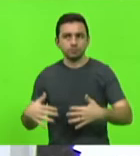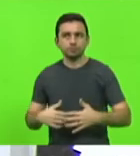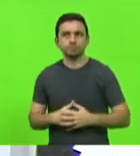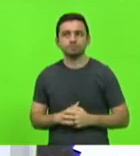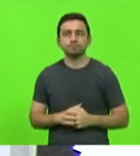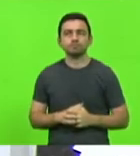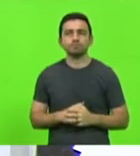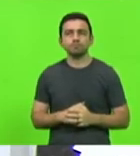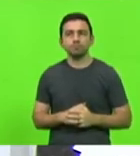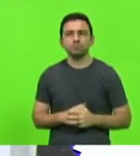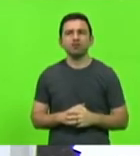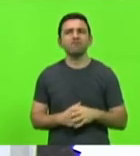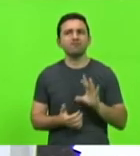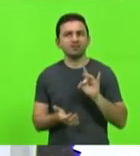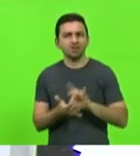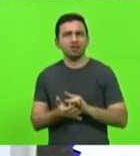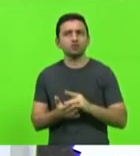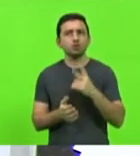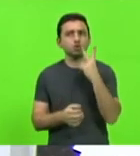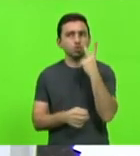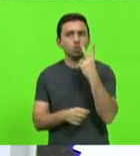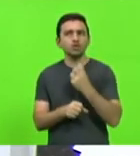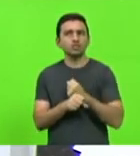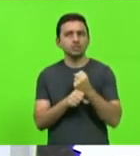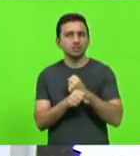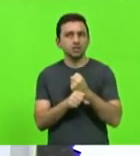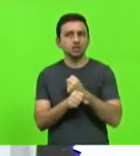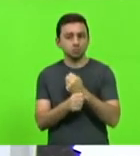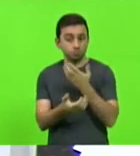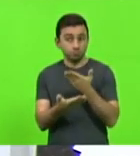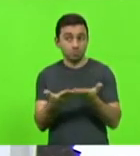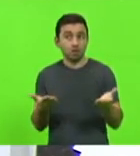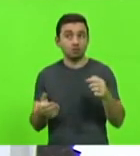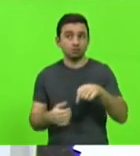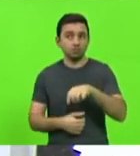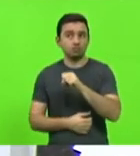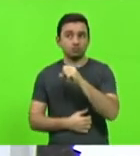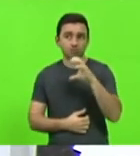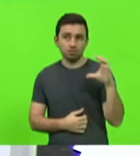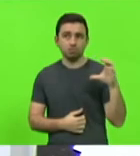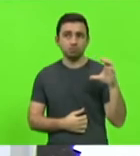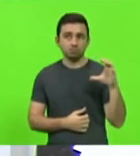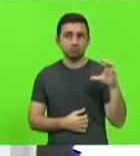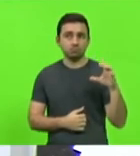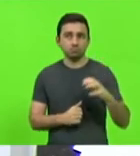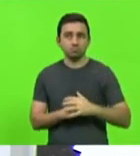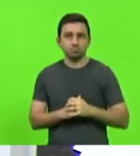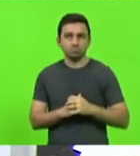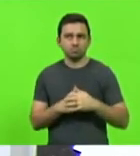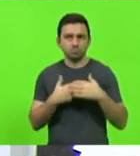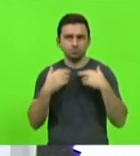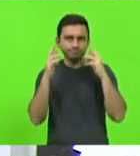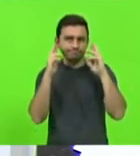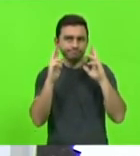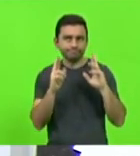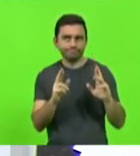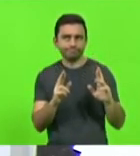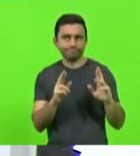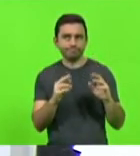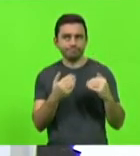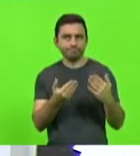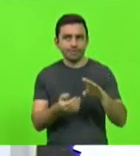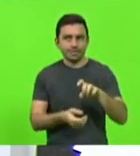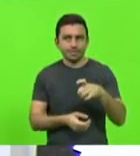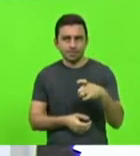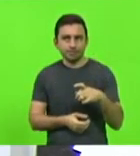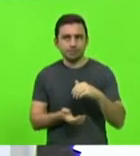tivemos 2 anos desperdiçados em Santa Catarina. Com todo respeito ao